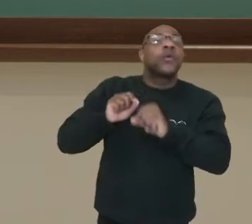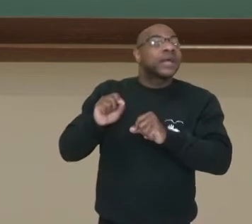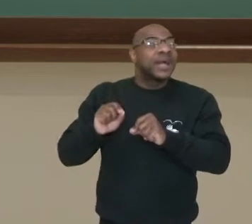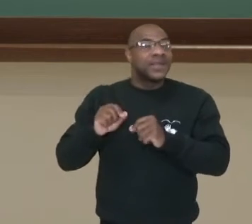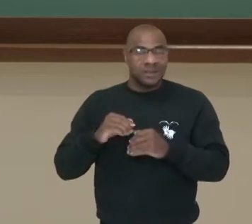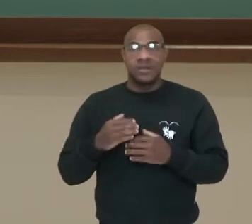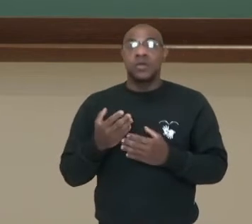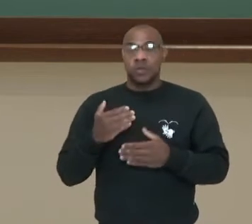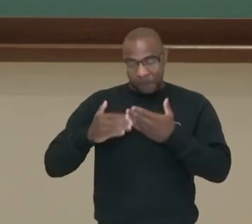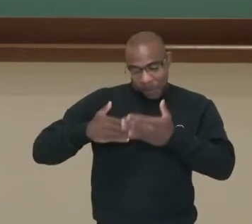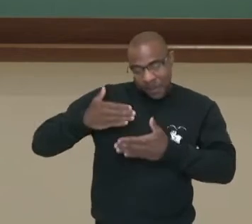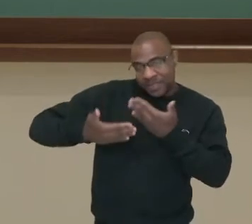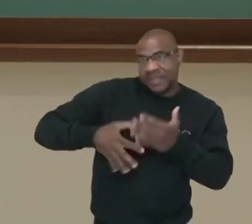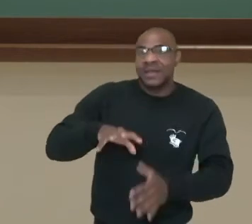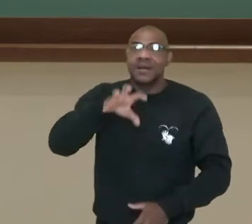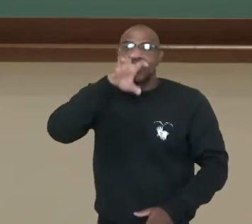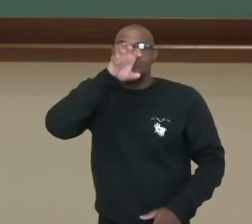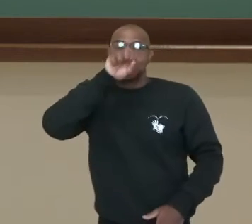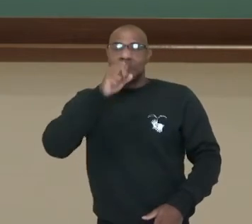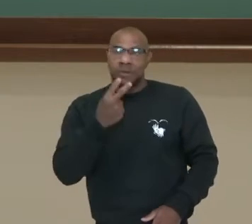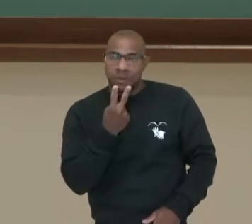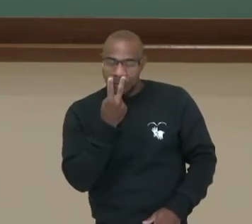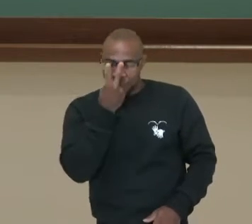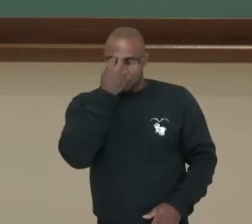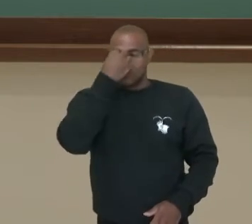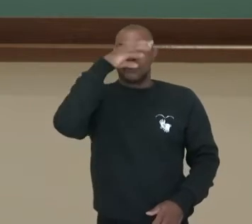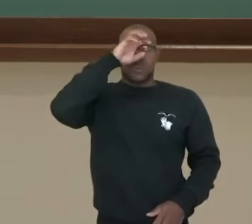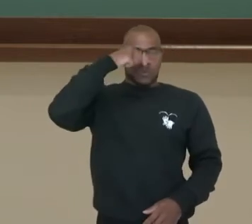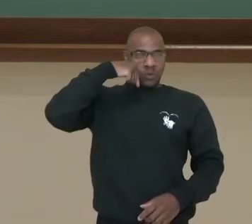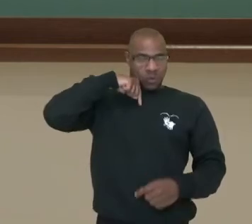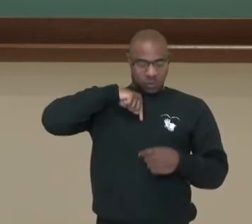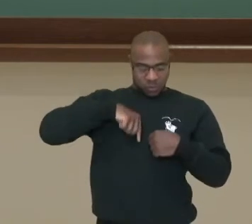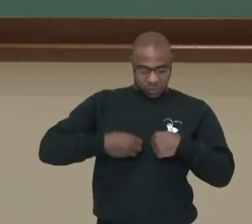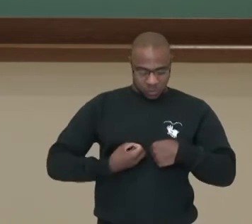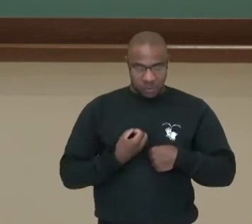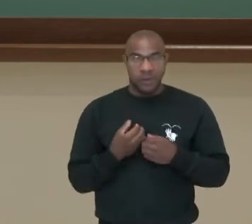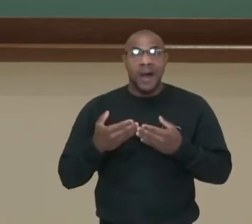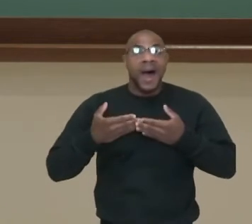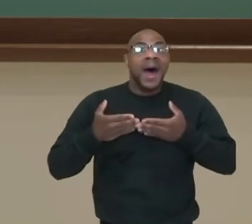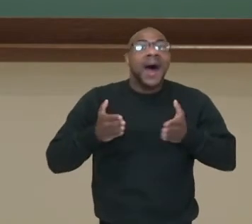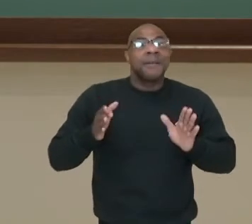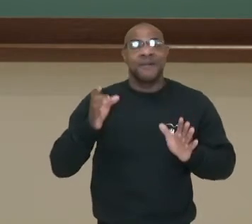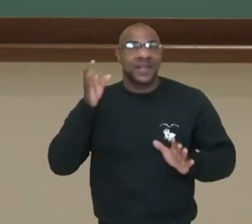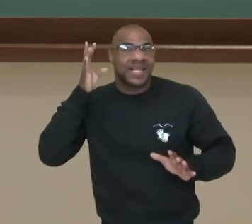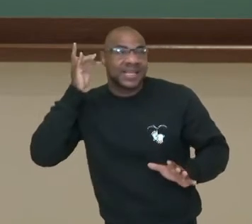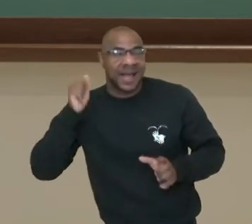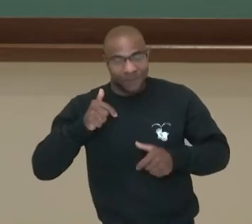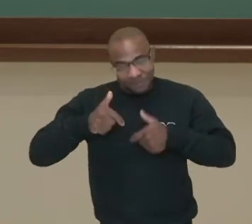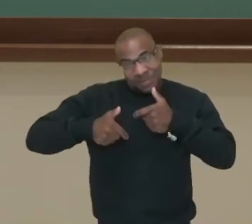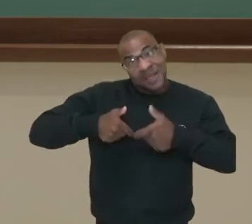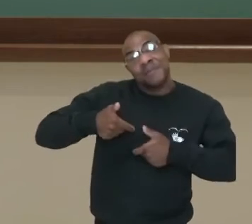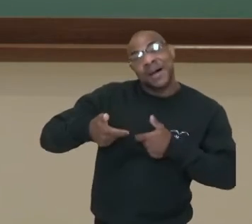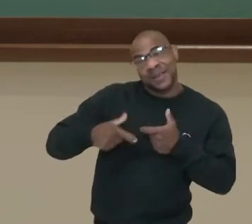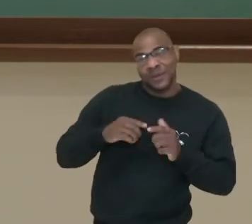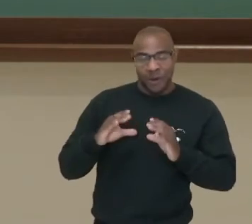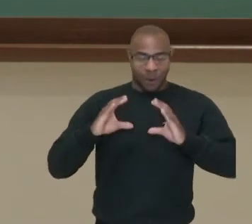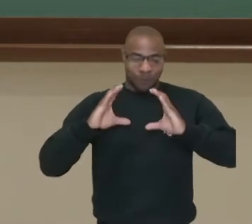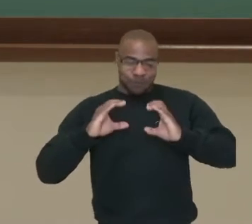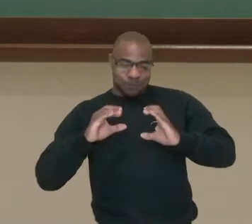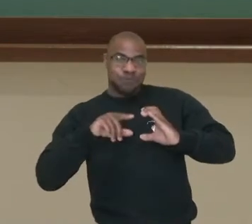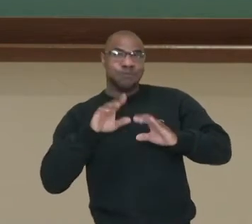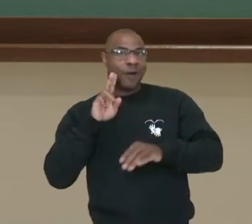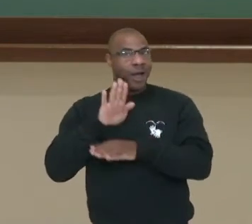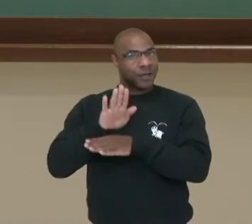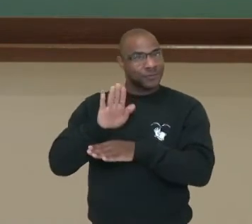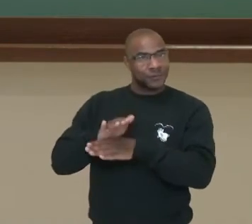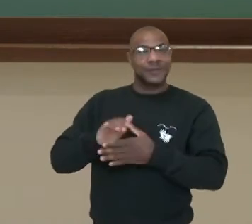Quando o ar vai entrar e vai sair, ele vai facilitar esse trabalho dos pulmões, ok? Então